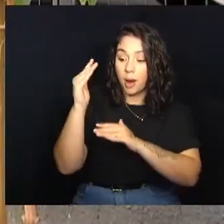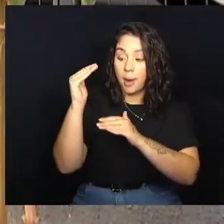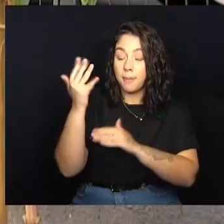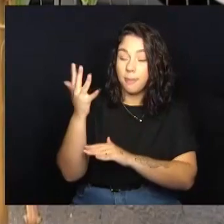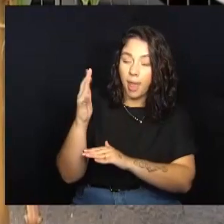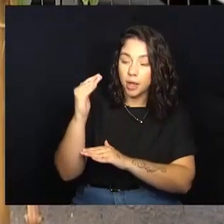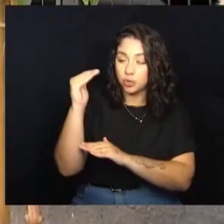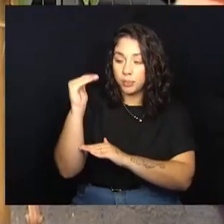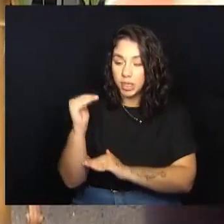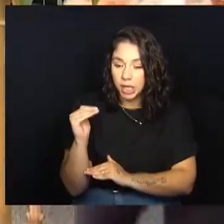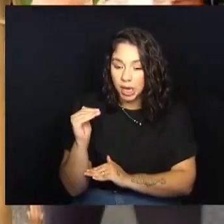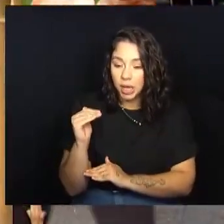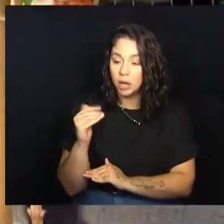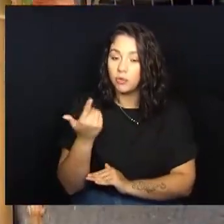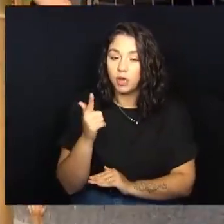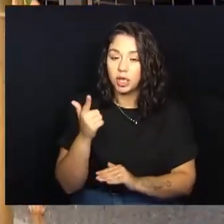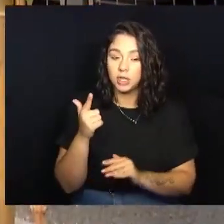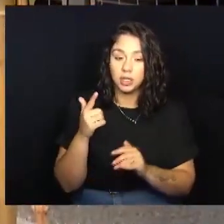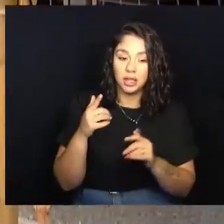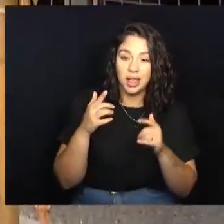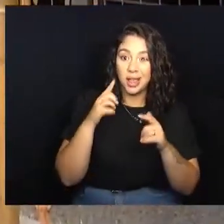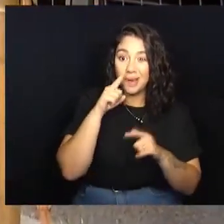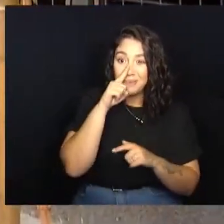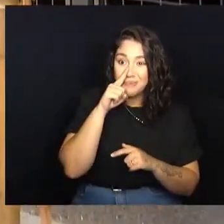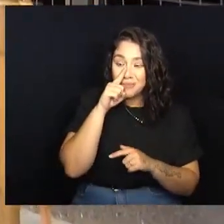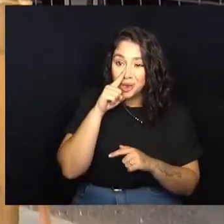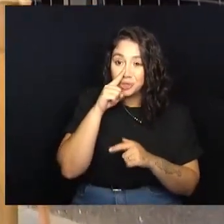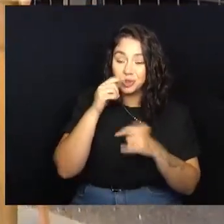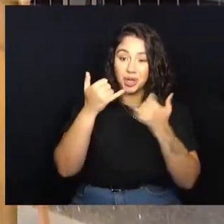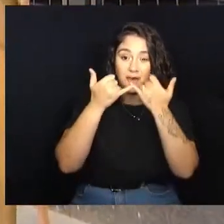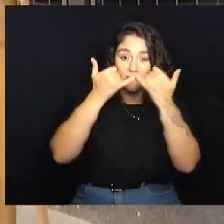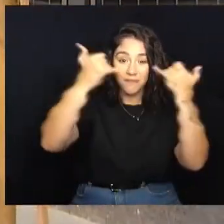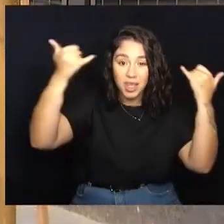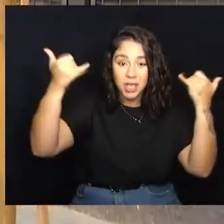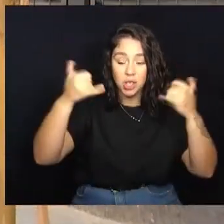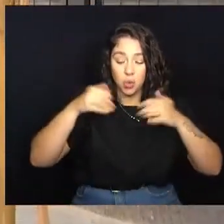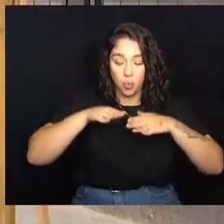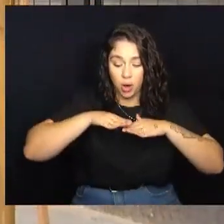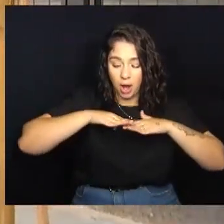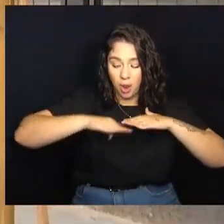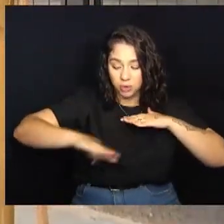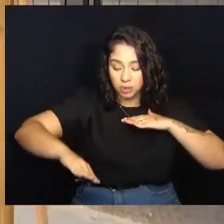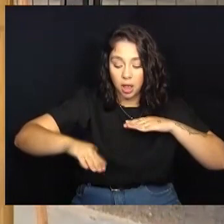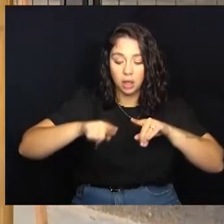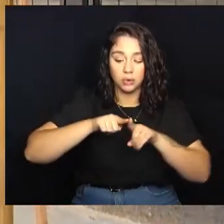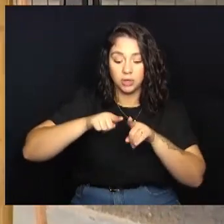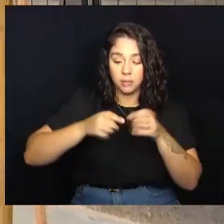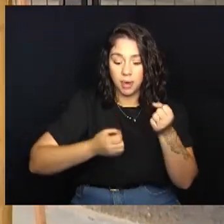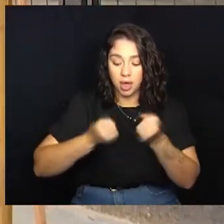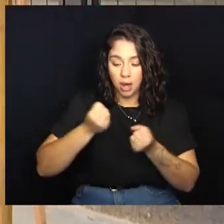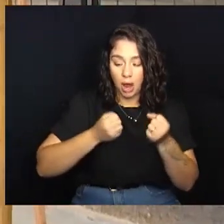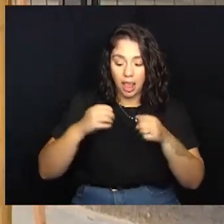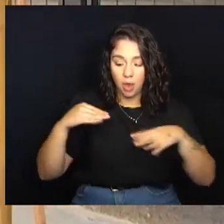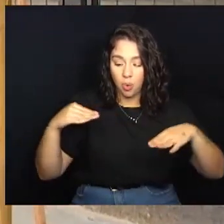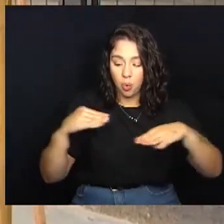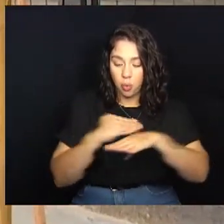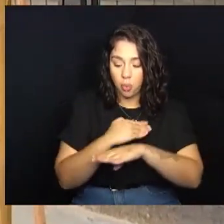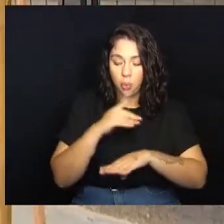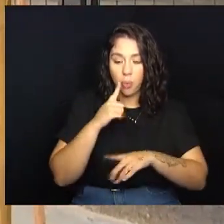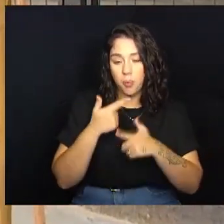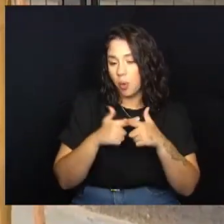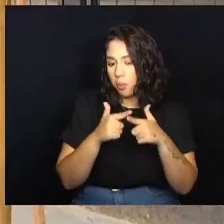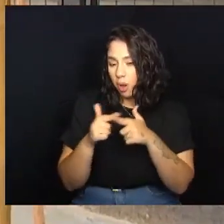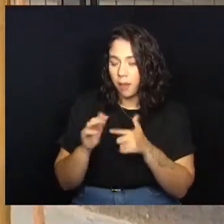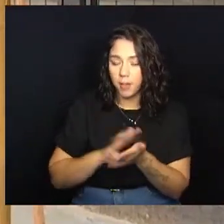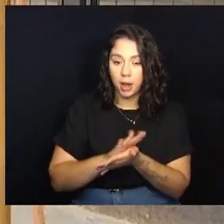vai prejudicar fiação, calçada, a passagem de veículos na avenida. Então houve,